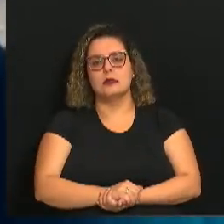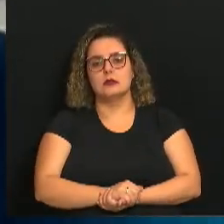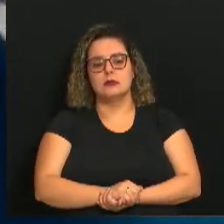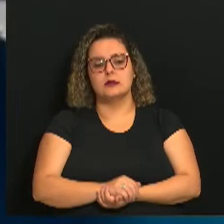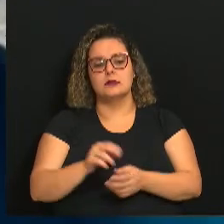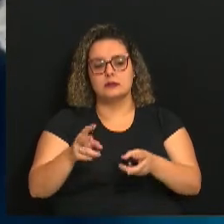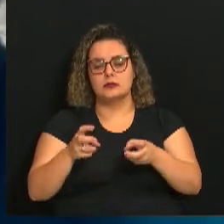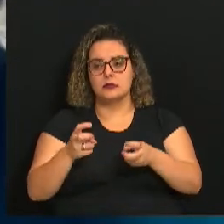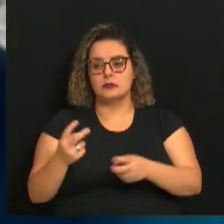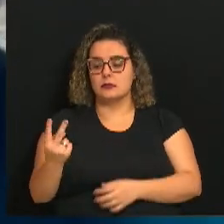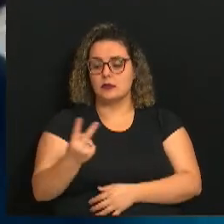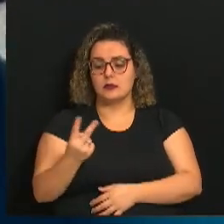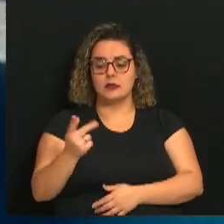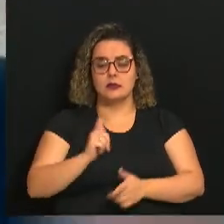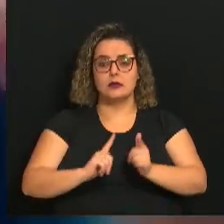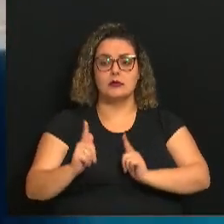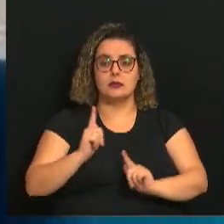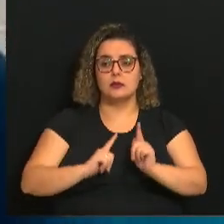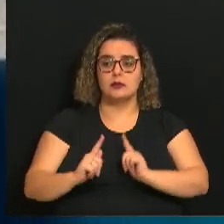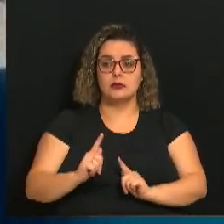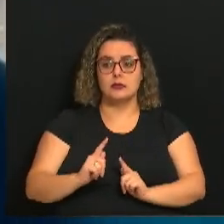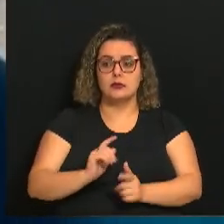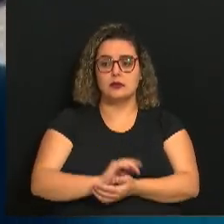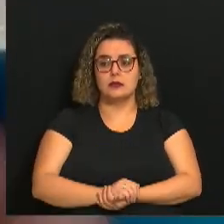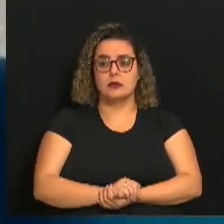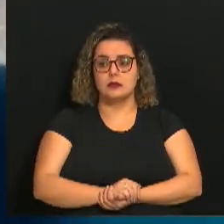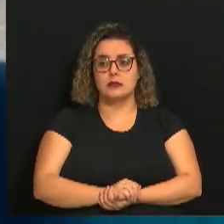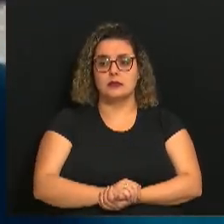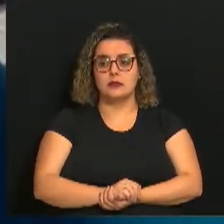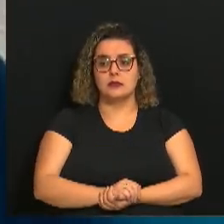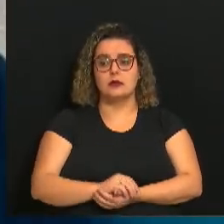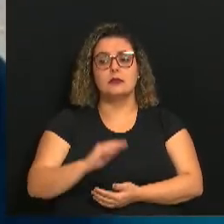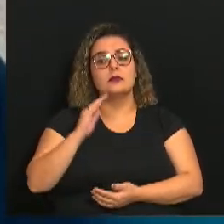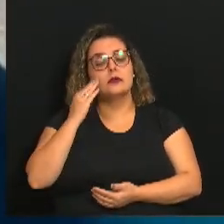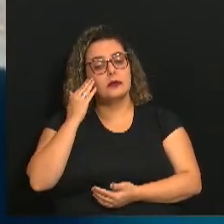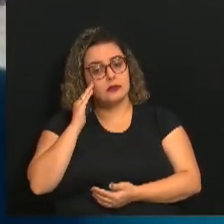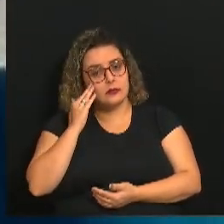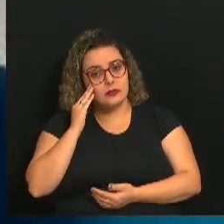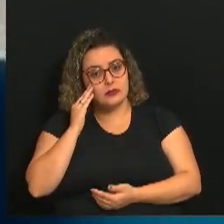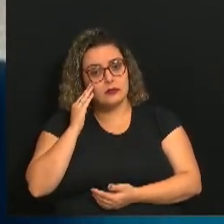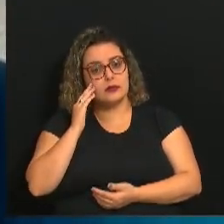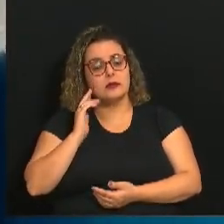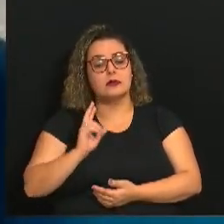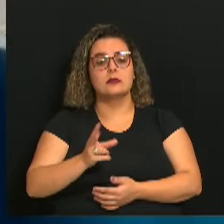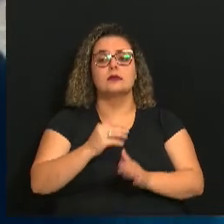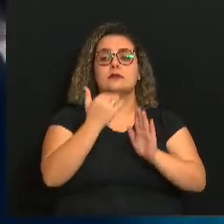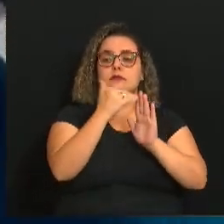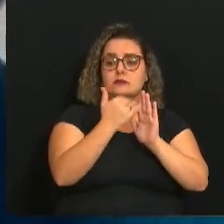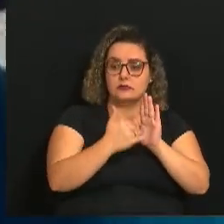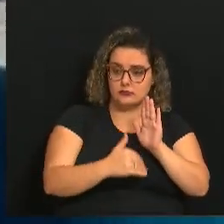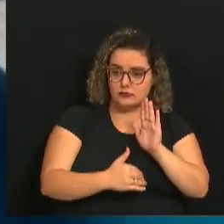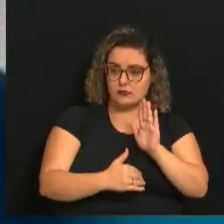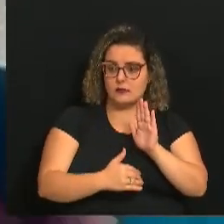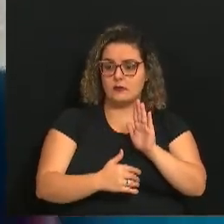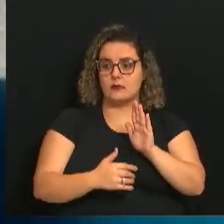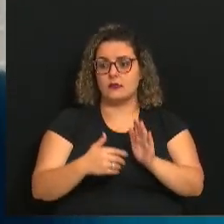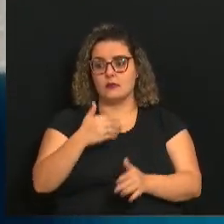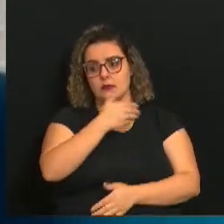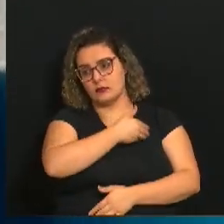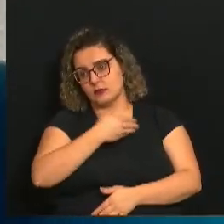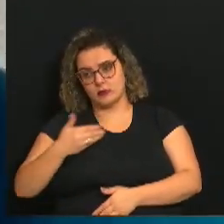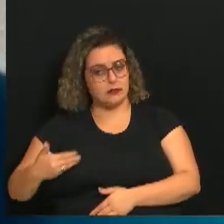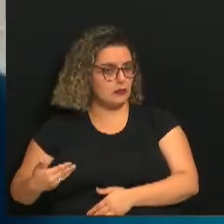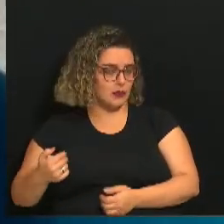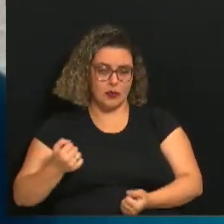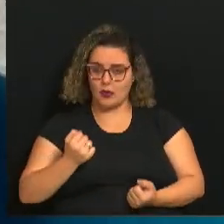com 2 gestores aqui que estão na minha frente, que eu entendo que sempre se pautaram, né, por mais que esteja nesse governo que eu não